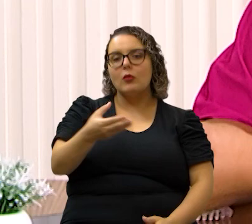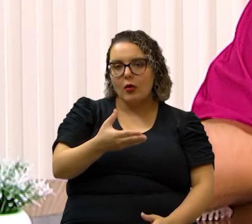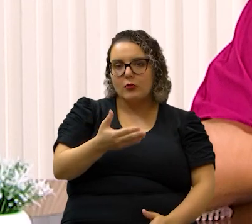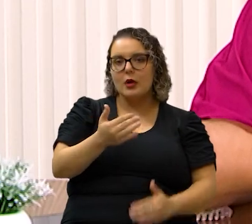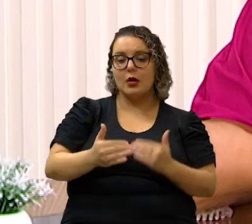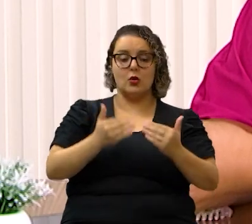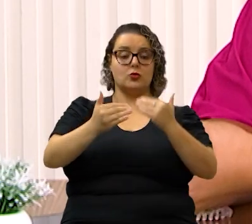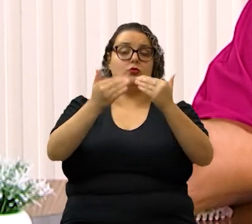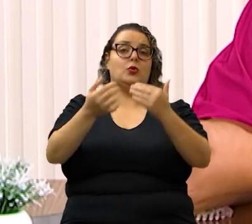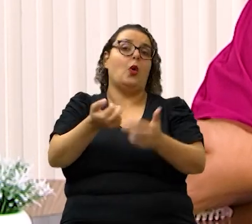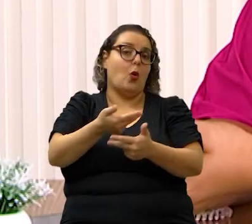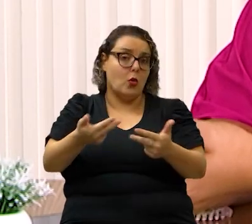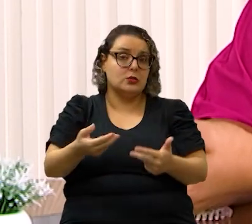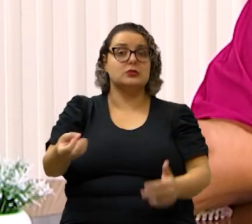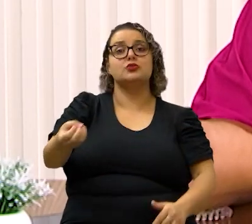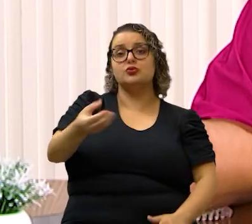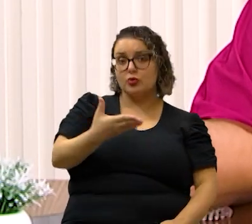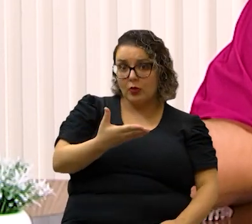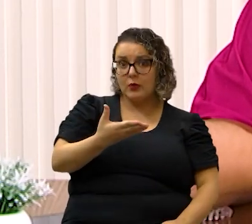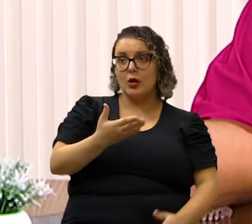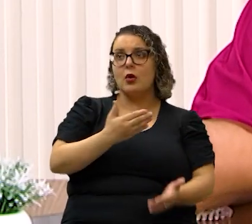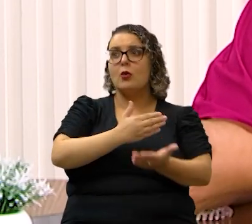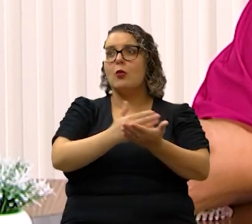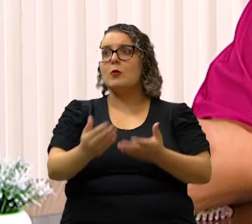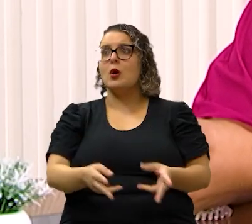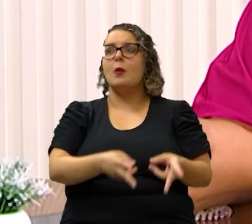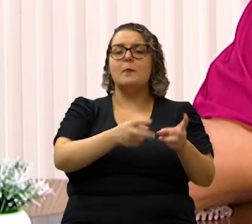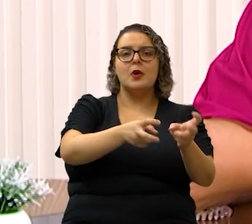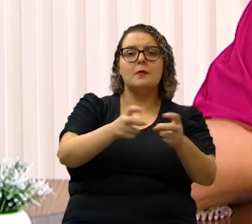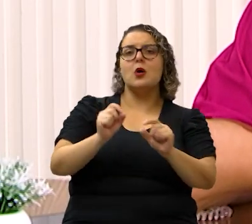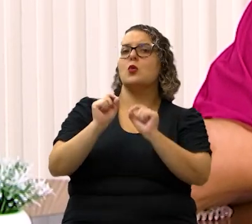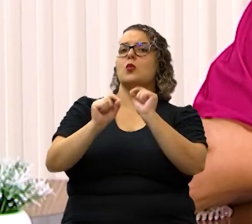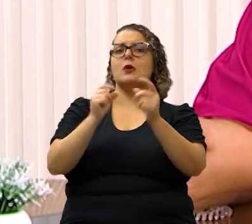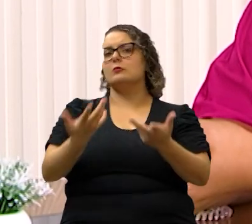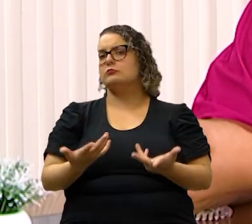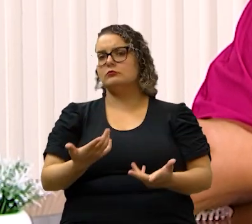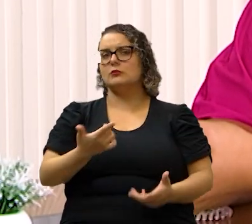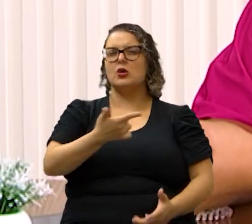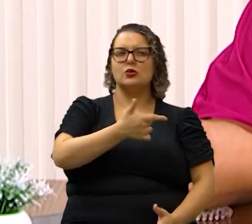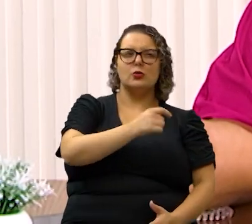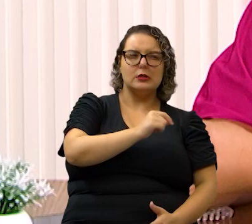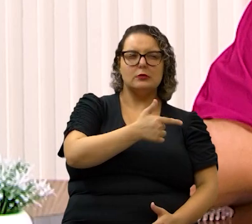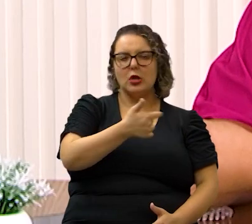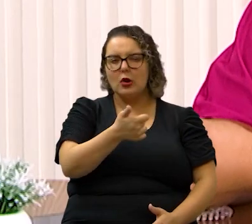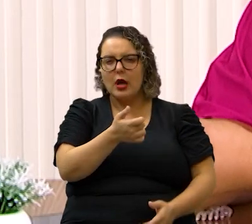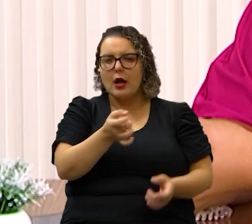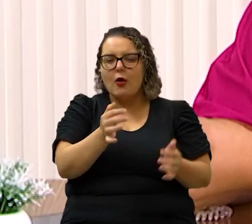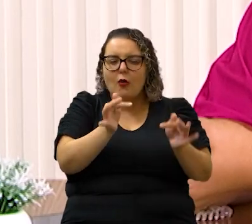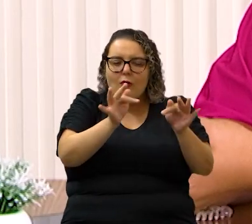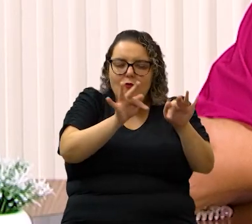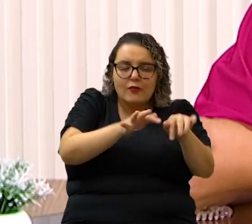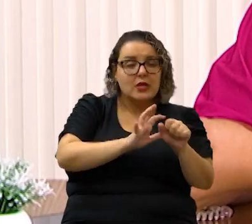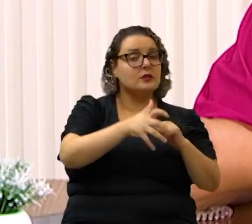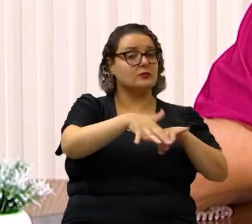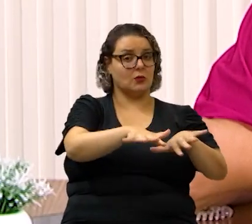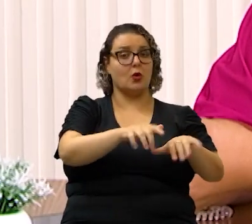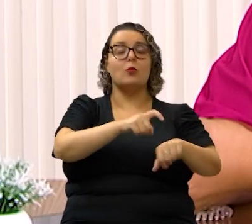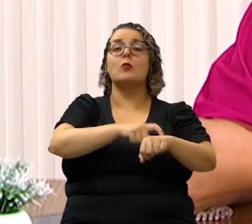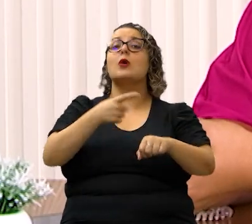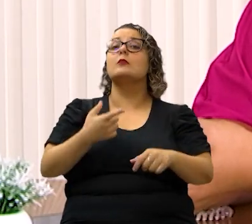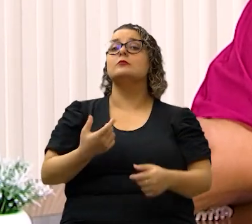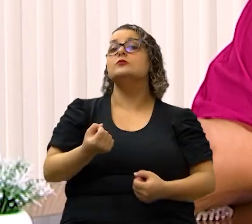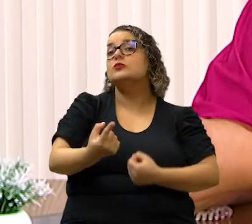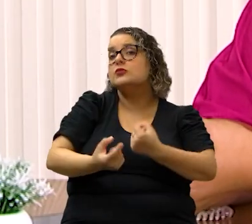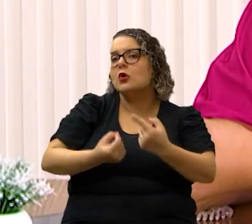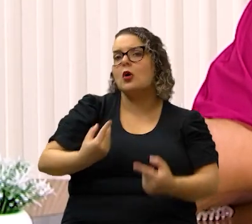novo. Ao desenvolver algo novo, a gente começou a identificar que de 21, quando começou a sair da pandemia, era o momento